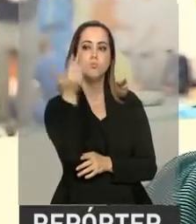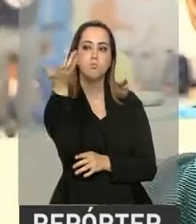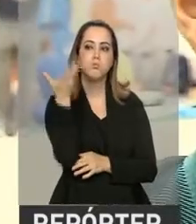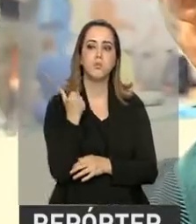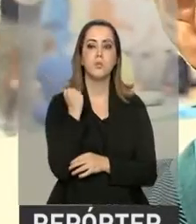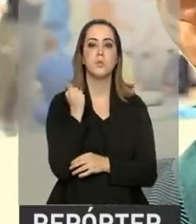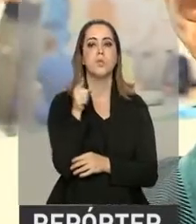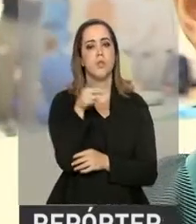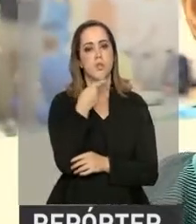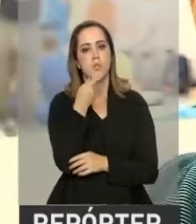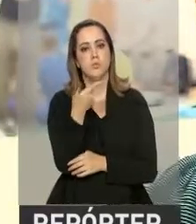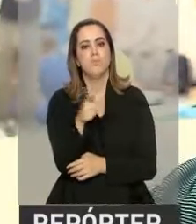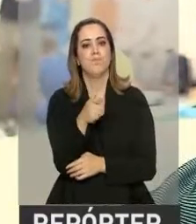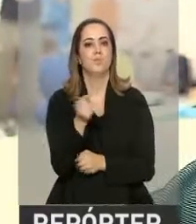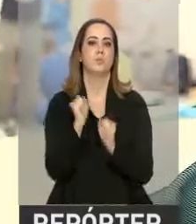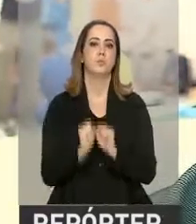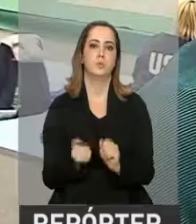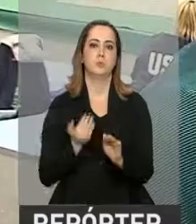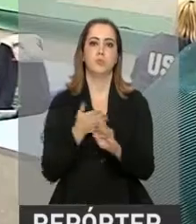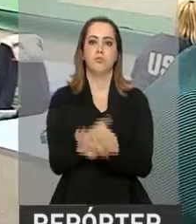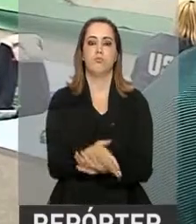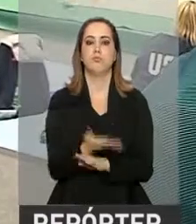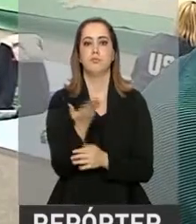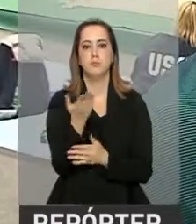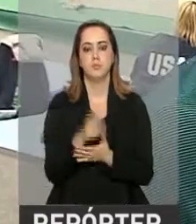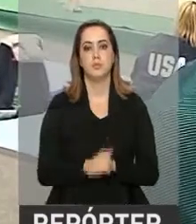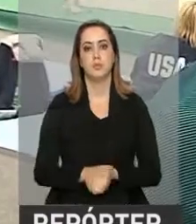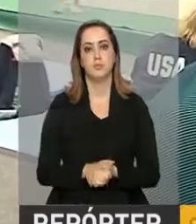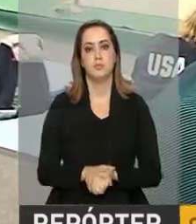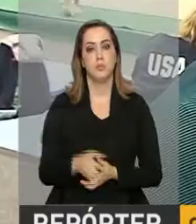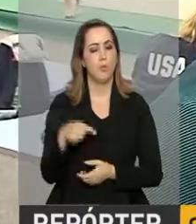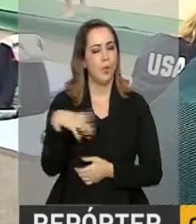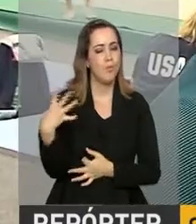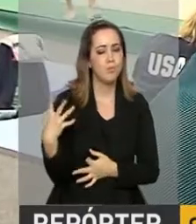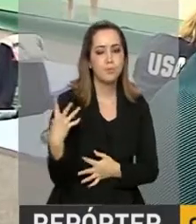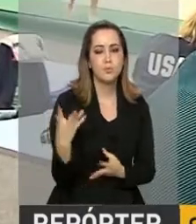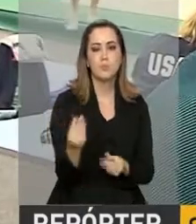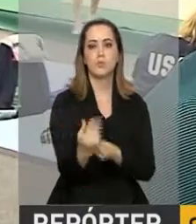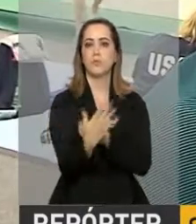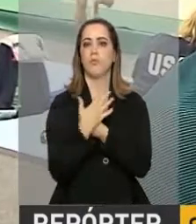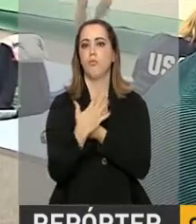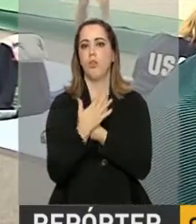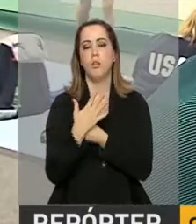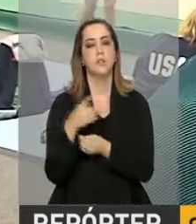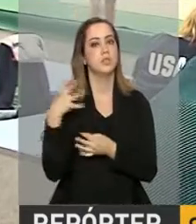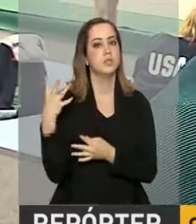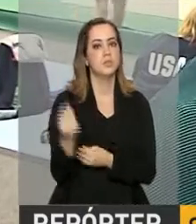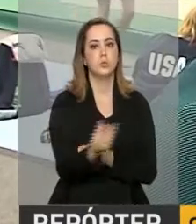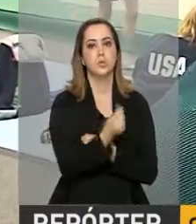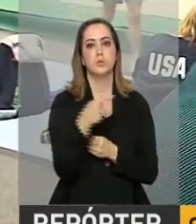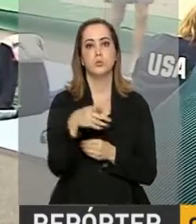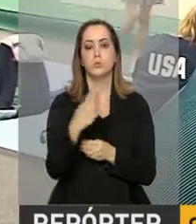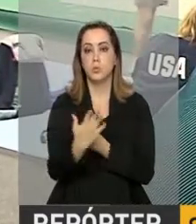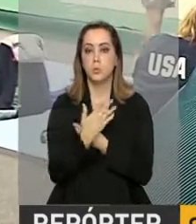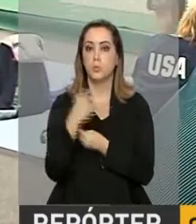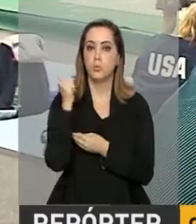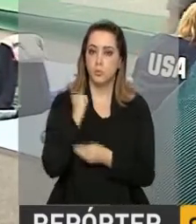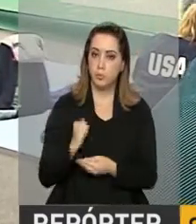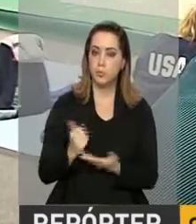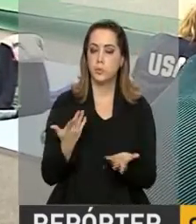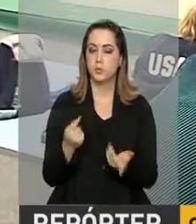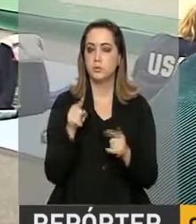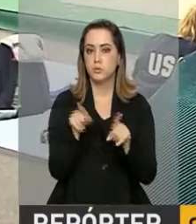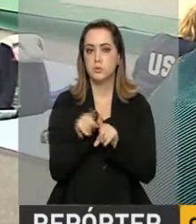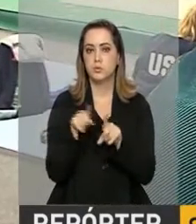ele diz, não teria ido tão longe. Isso me ajudou muito a chegar até aqui, sabe? Aquela ajuda de custo